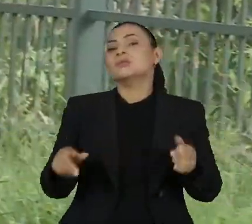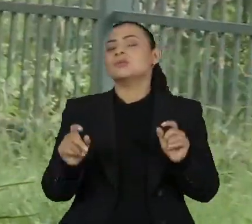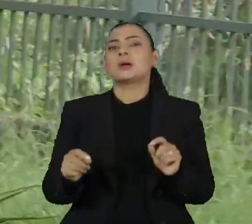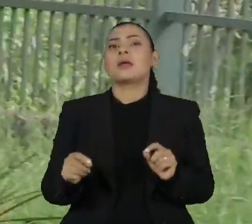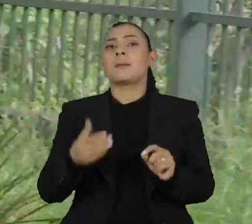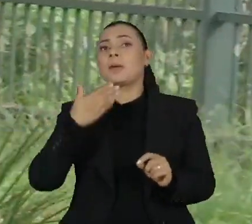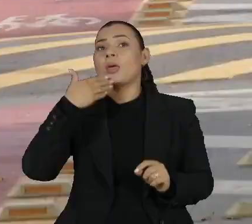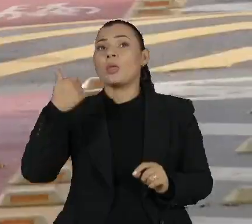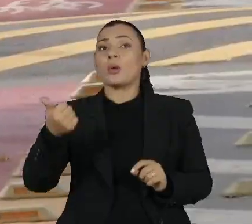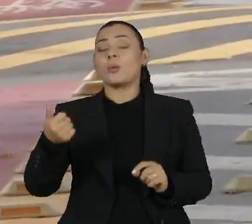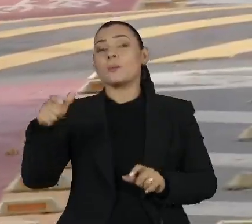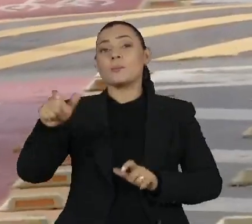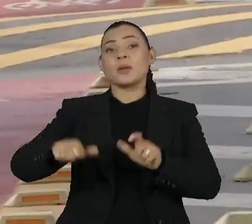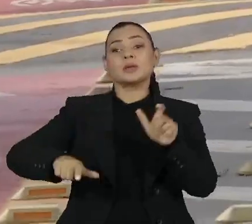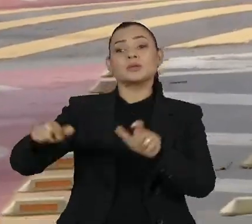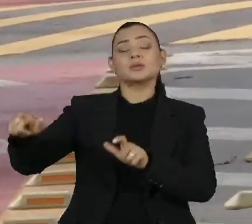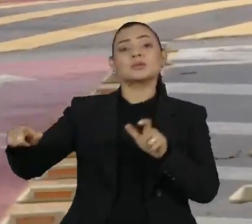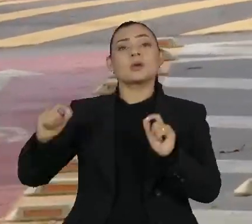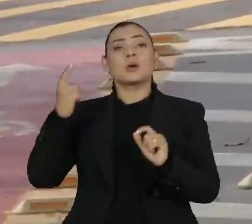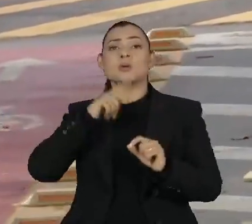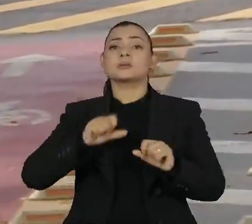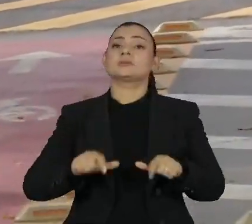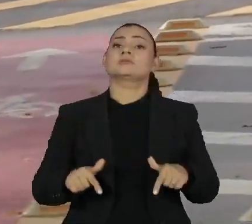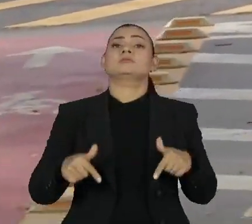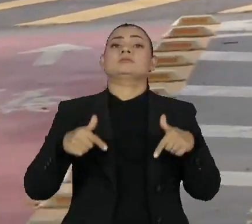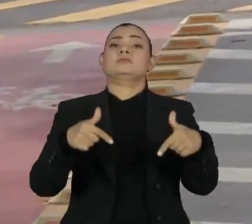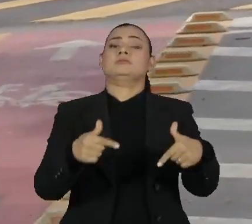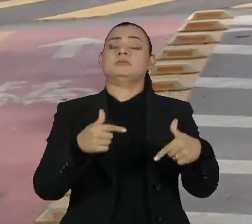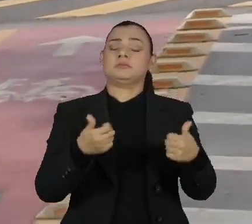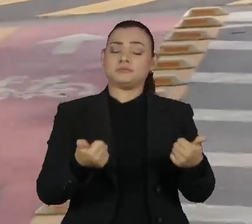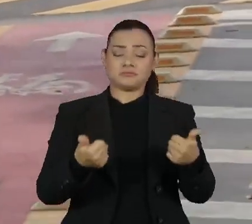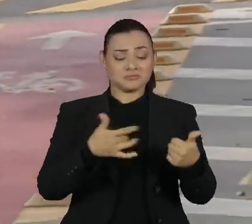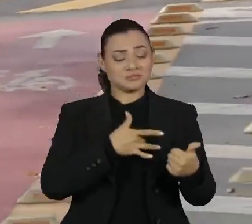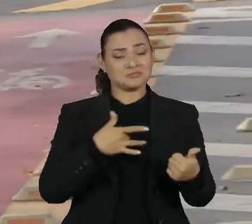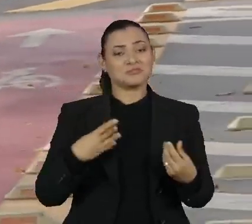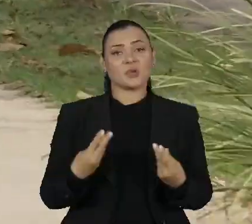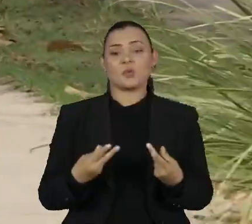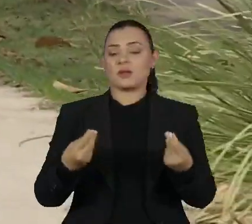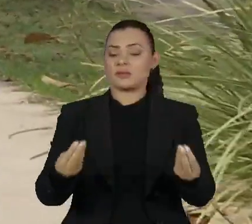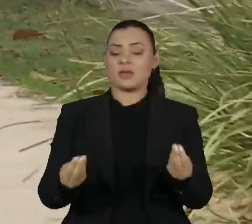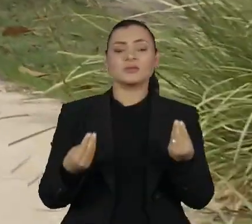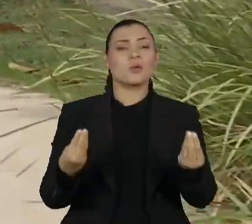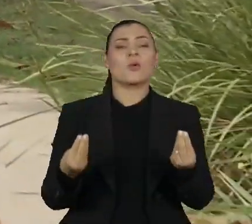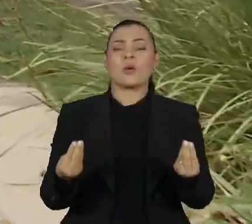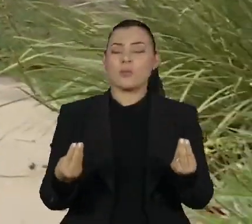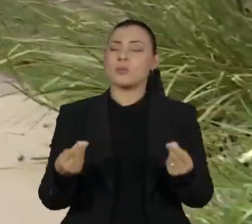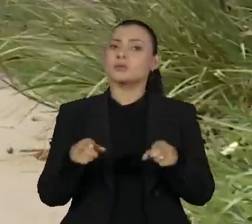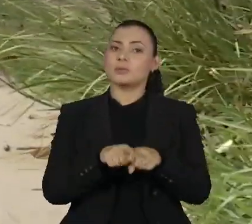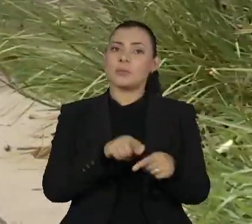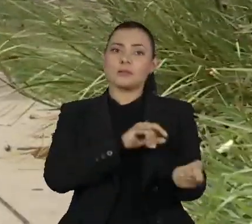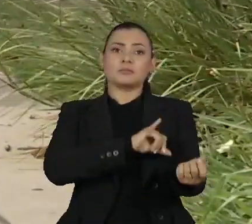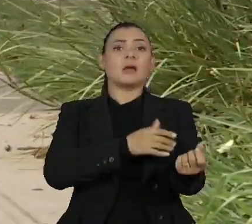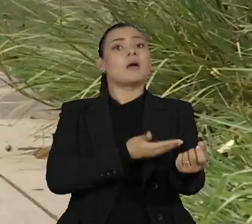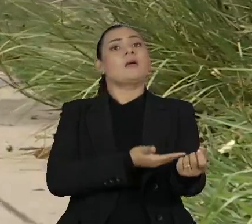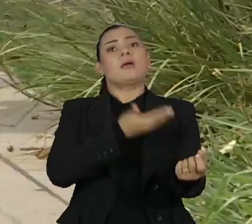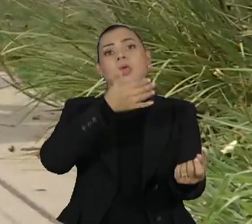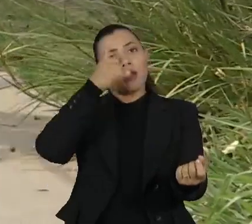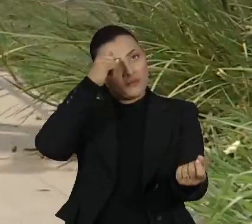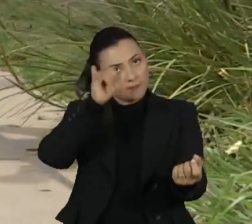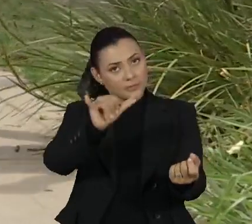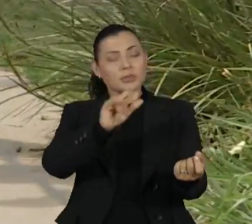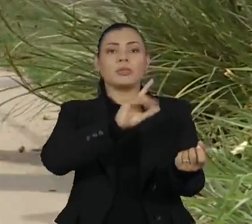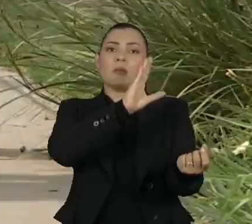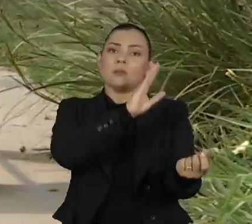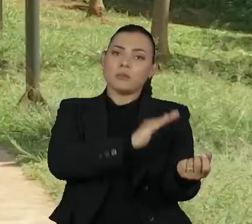ideal para uma pessoa se movimentar tá e manter os níveis de triglicérides colesterol glicemia